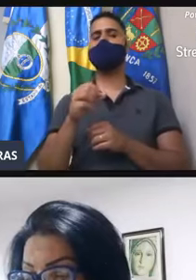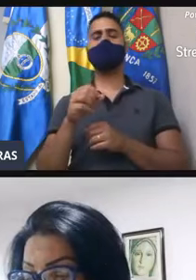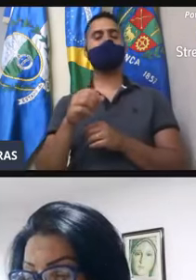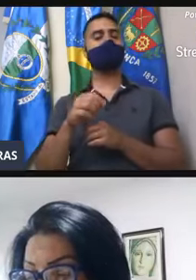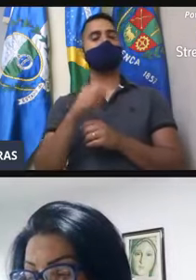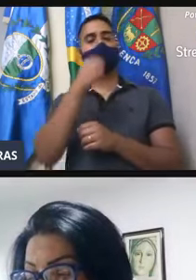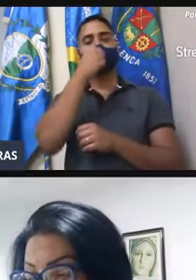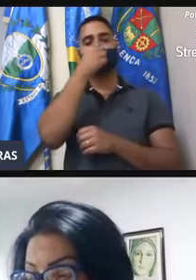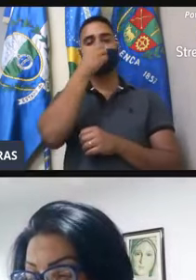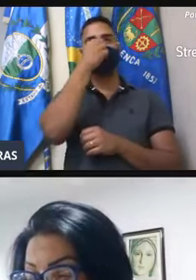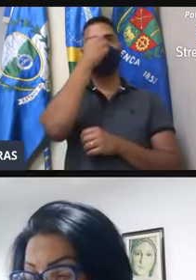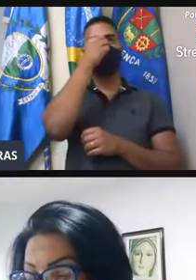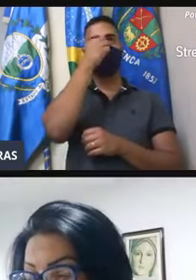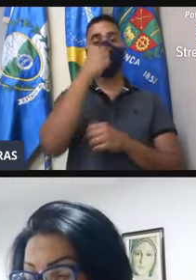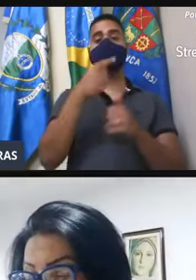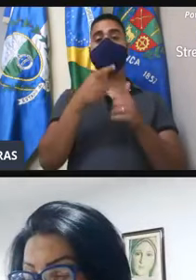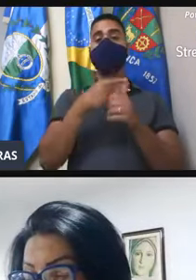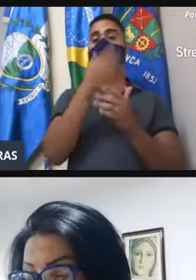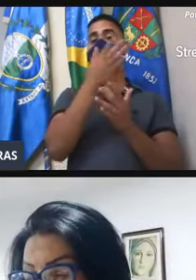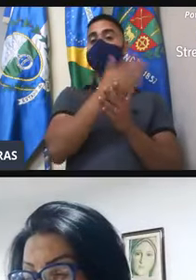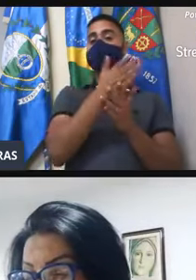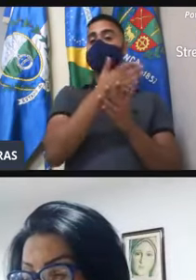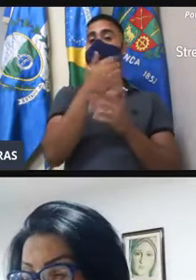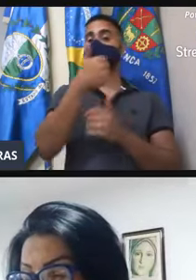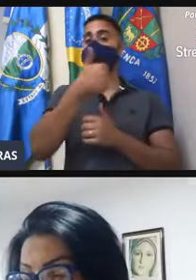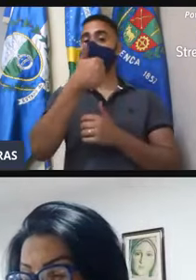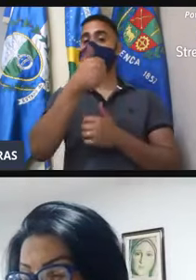10.903/2020, essa é a primeira parcela.